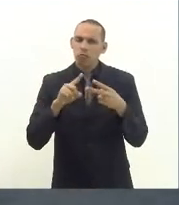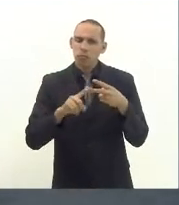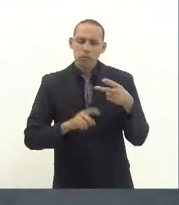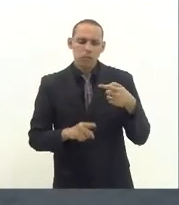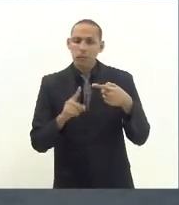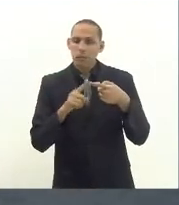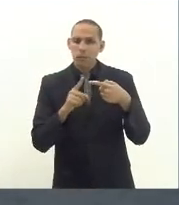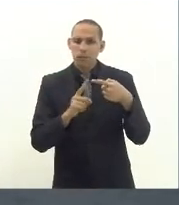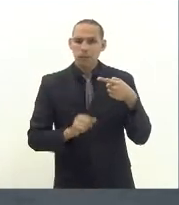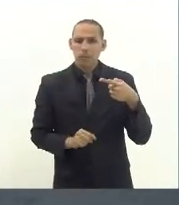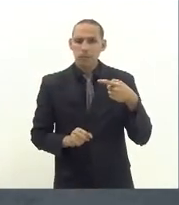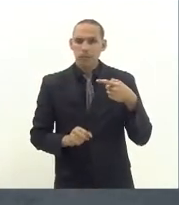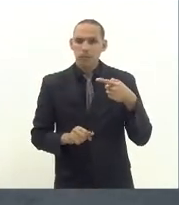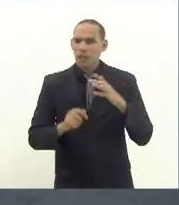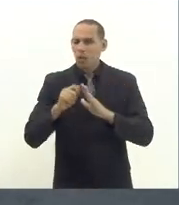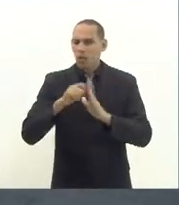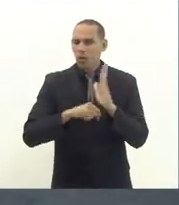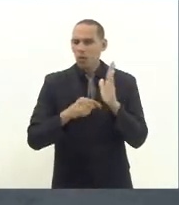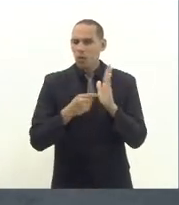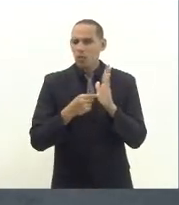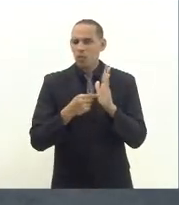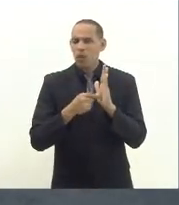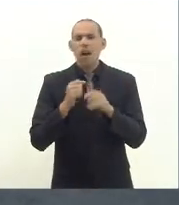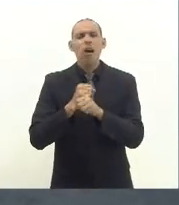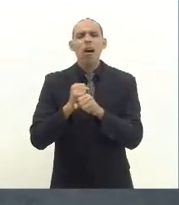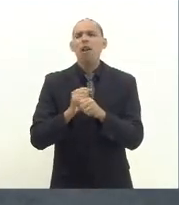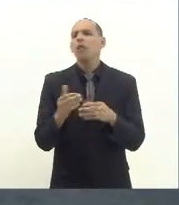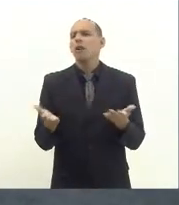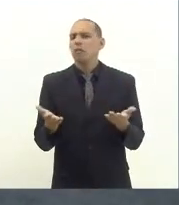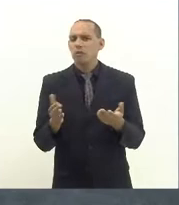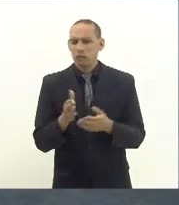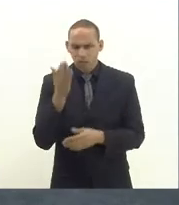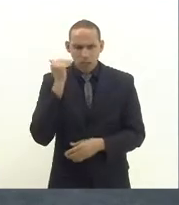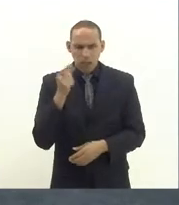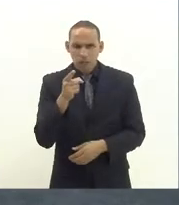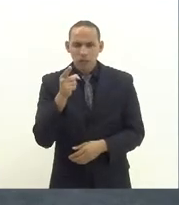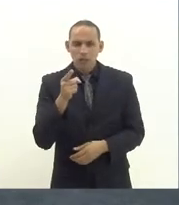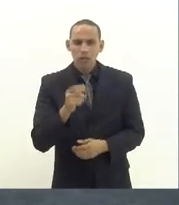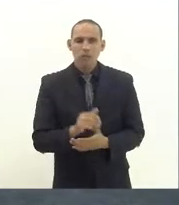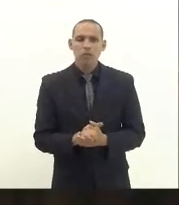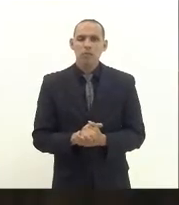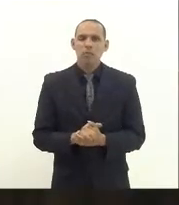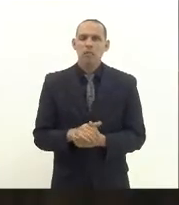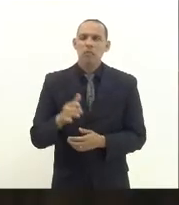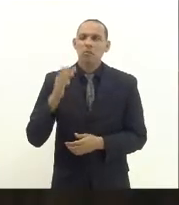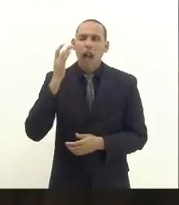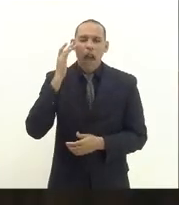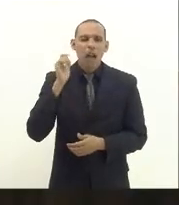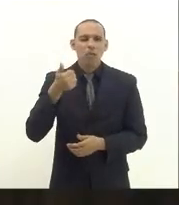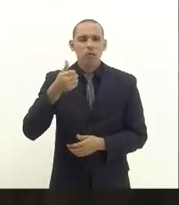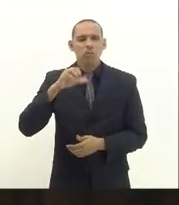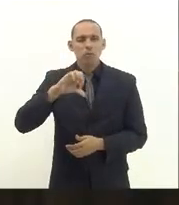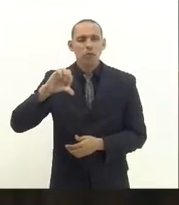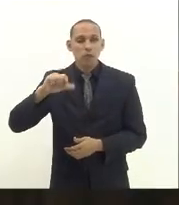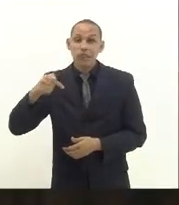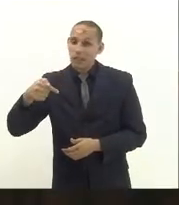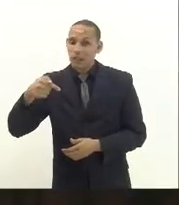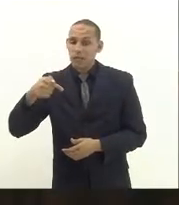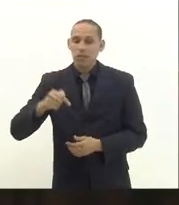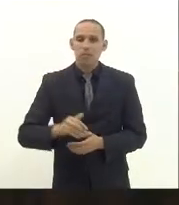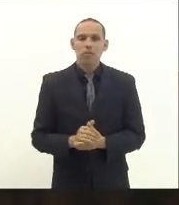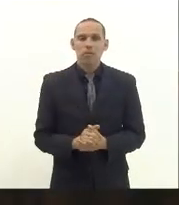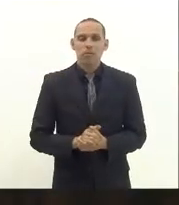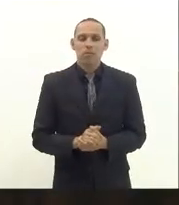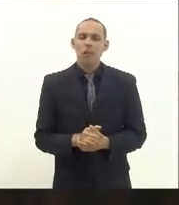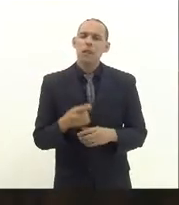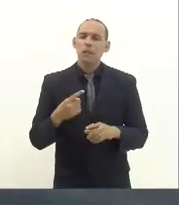para o senhor a primeira Esse contrato ele é de que ano o sábio não ao vingando 9797